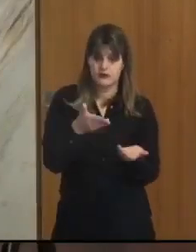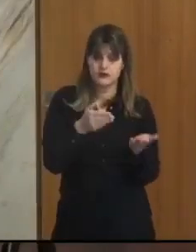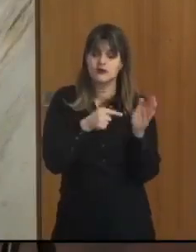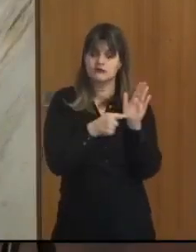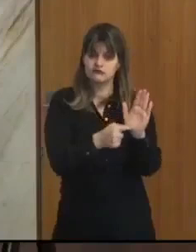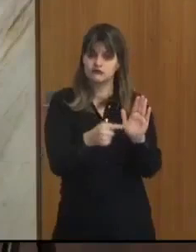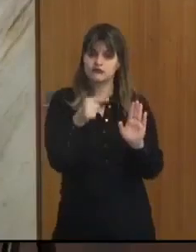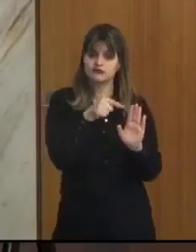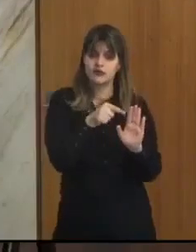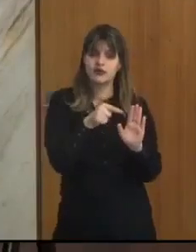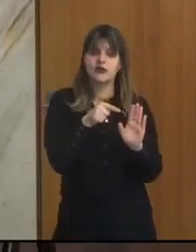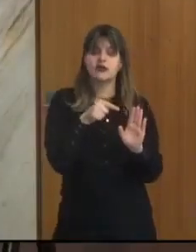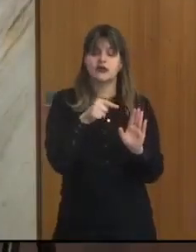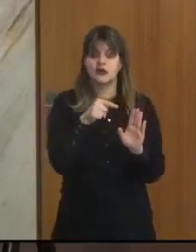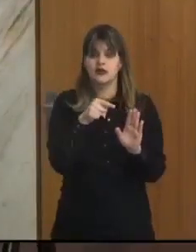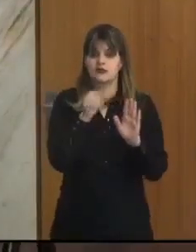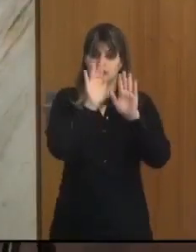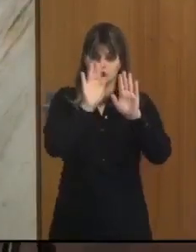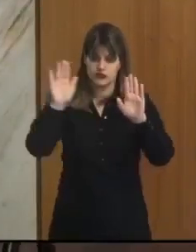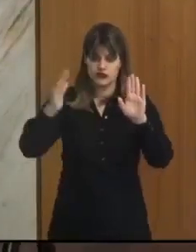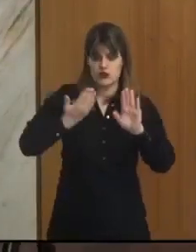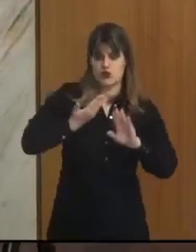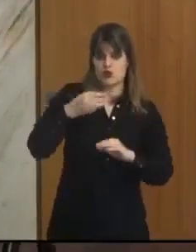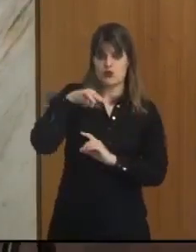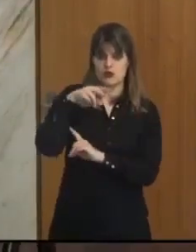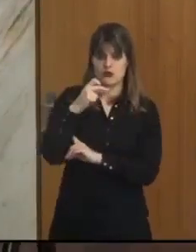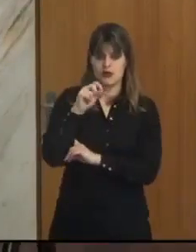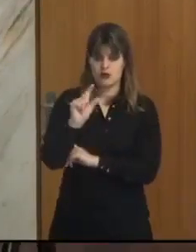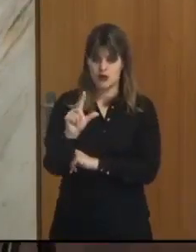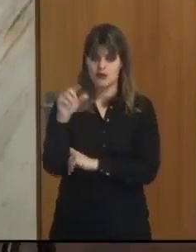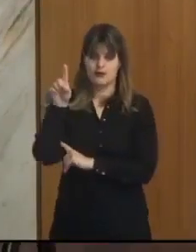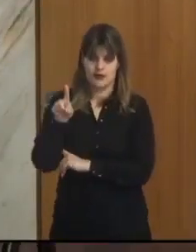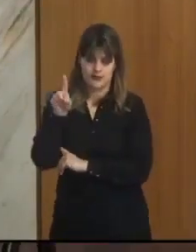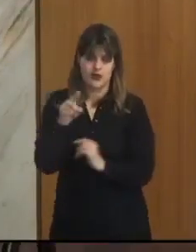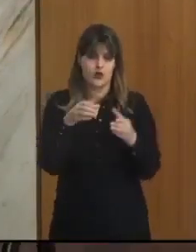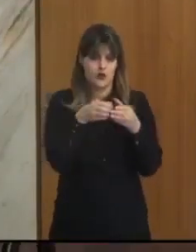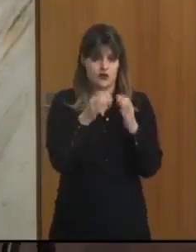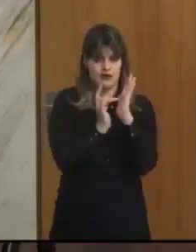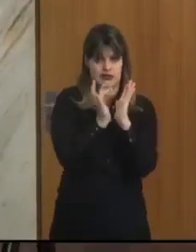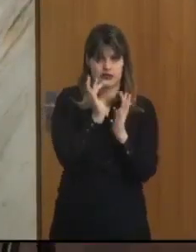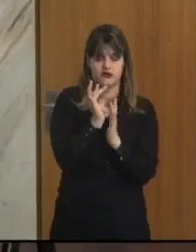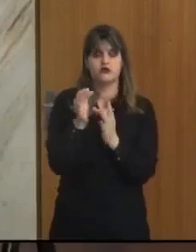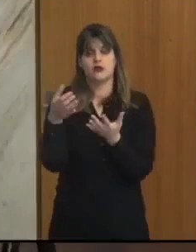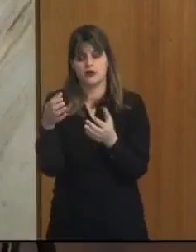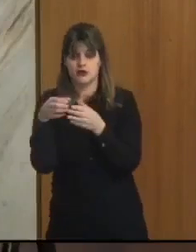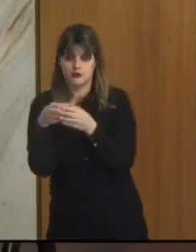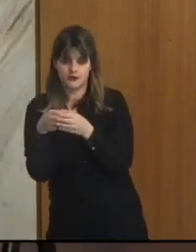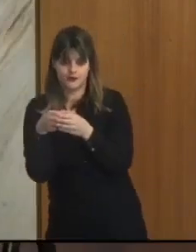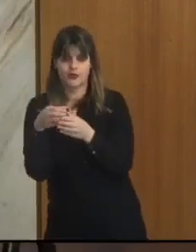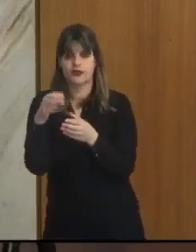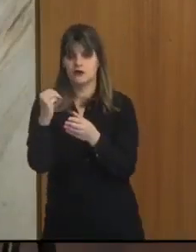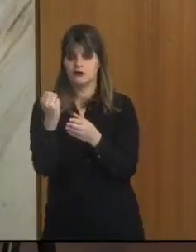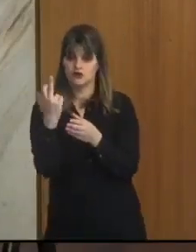da exposição Dom Manuel I, A Ordem de Cristo e a Comenda de Soure, a propósito do 5º centenário